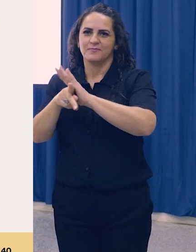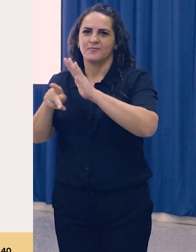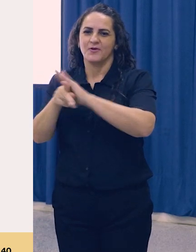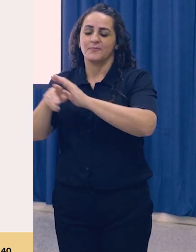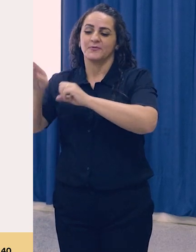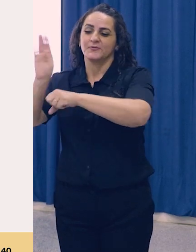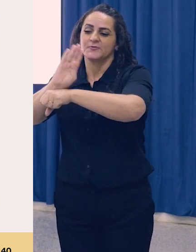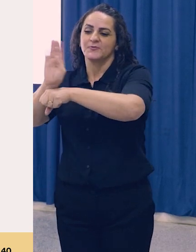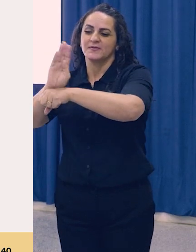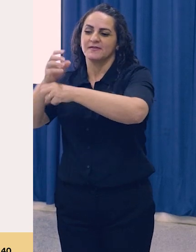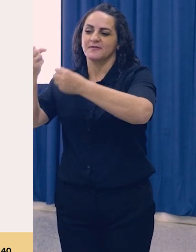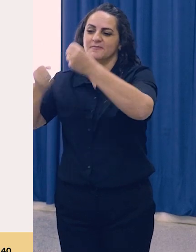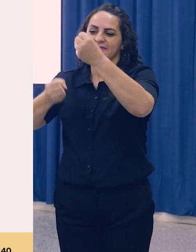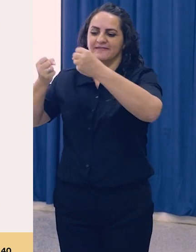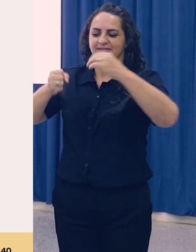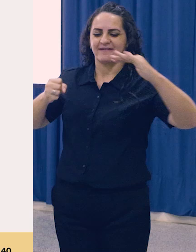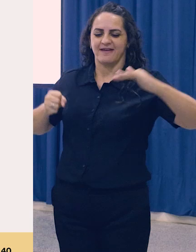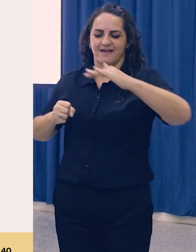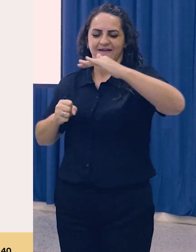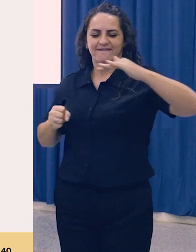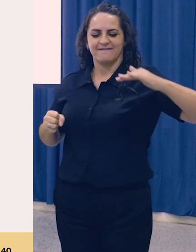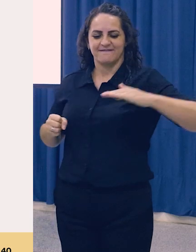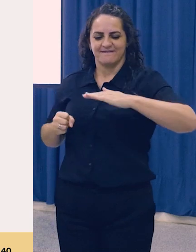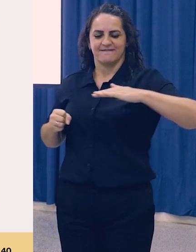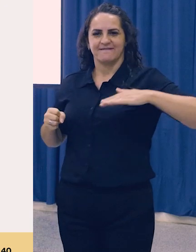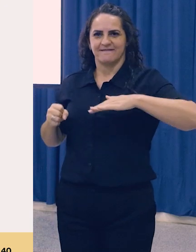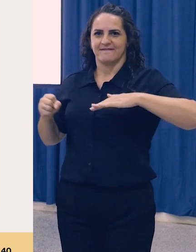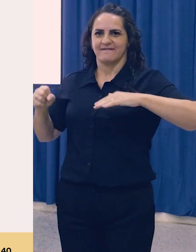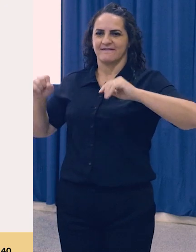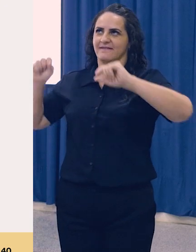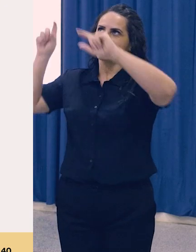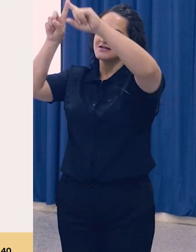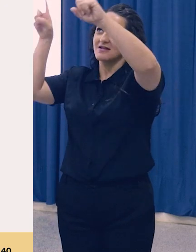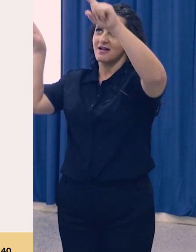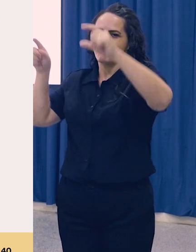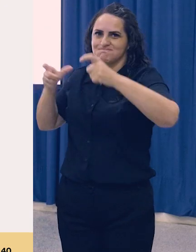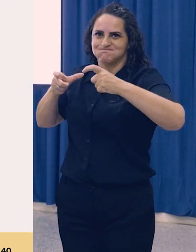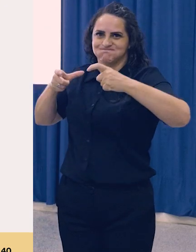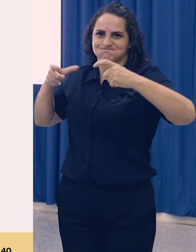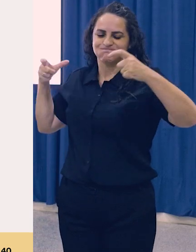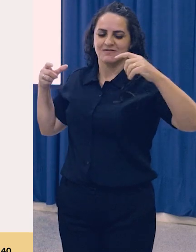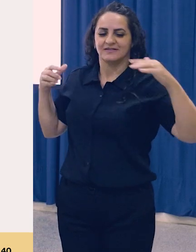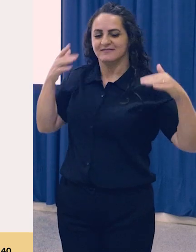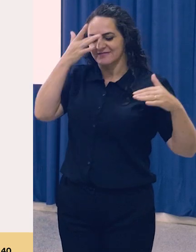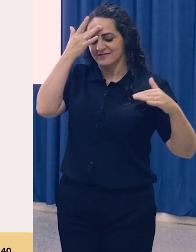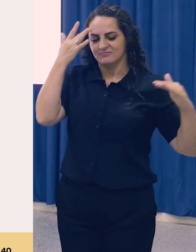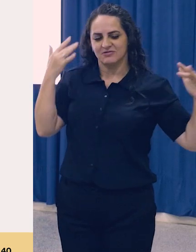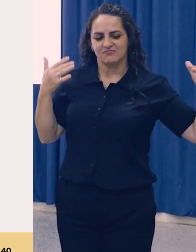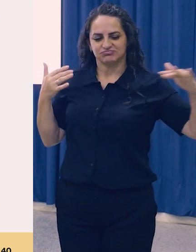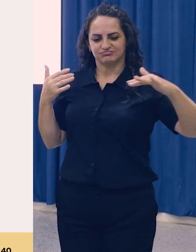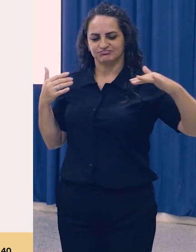que é aquele cinema que é num estacionamento, que tem a tela grande, e era trazer o pessoal